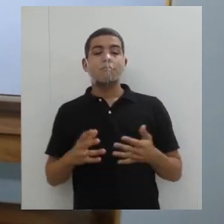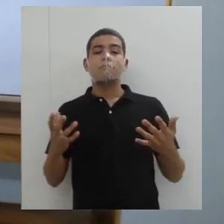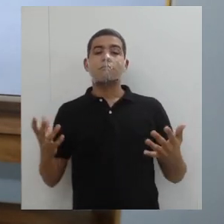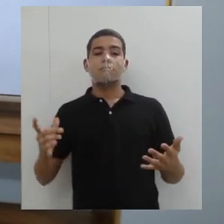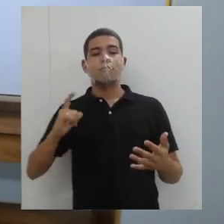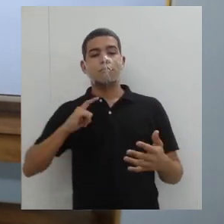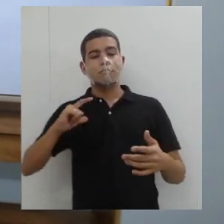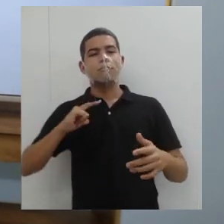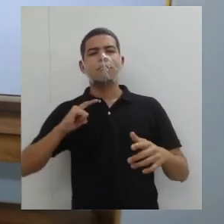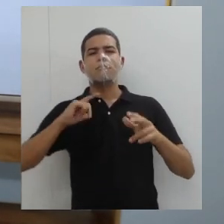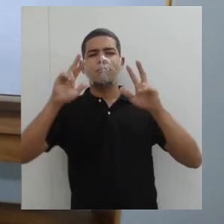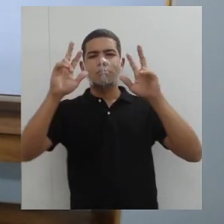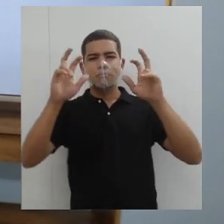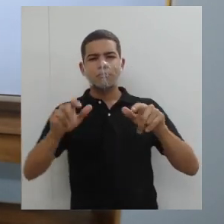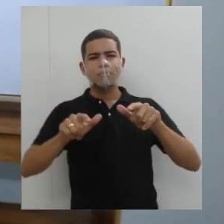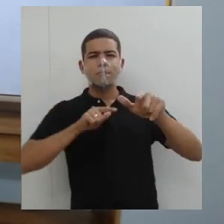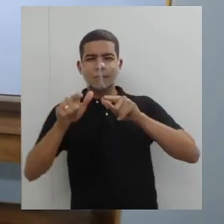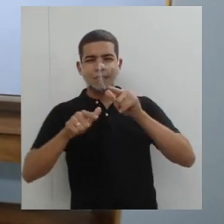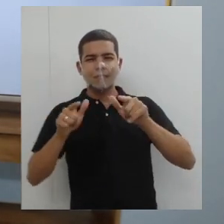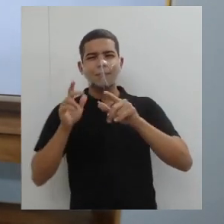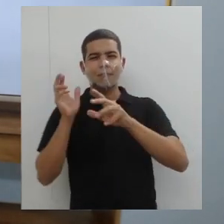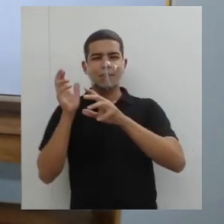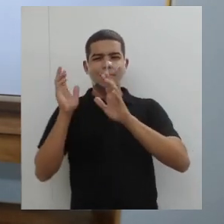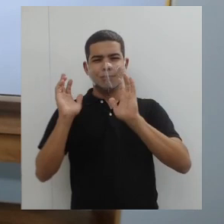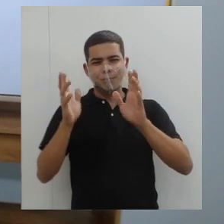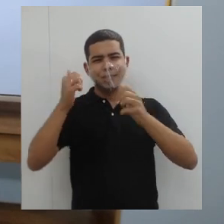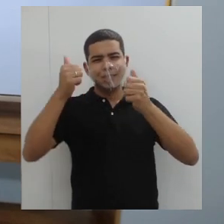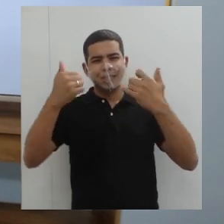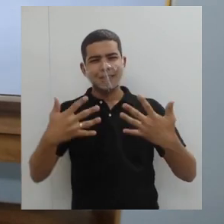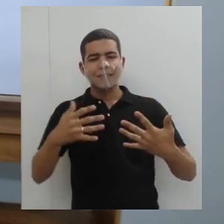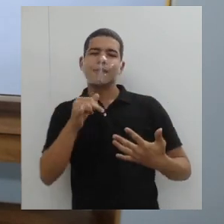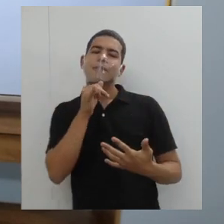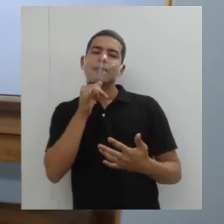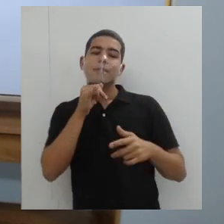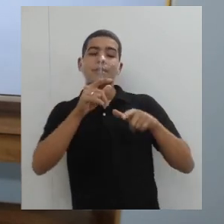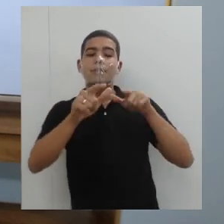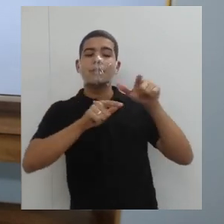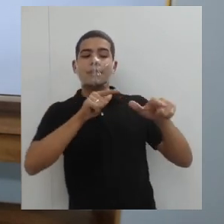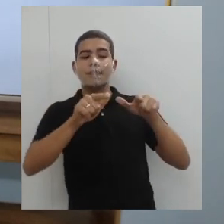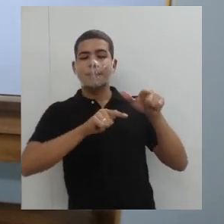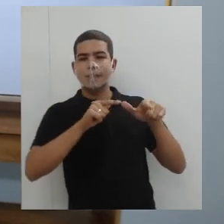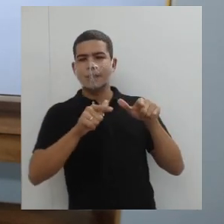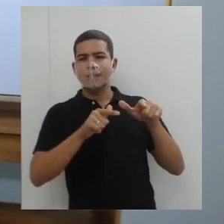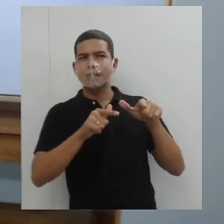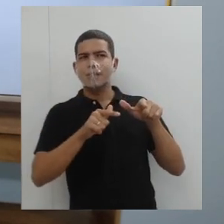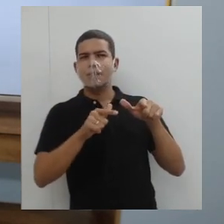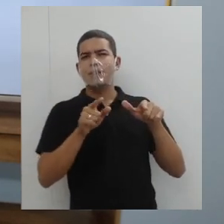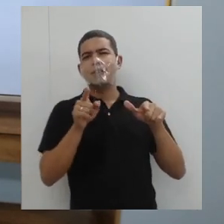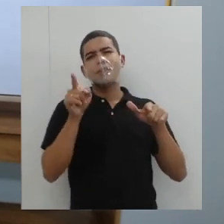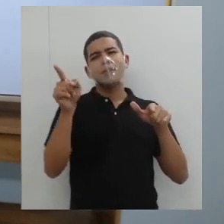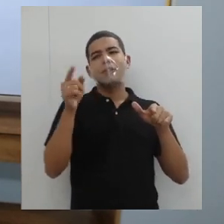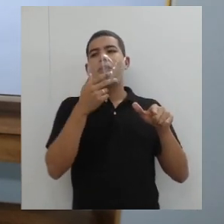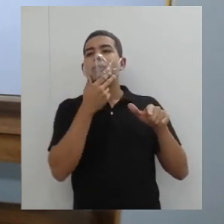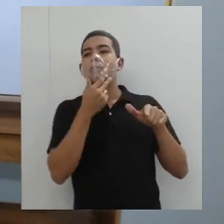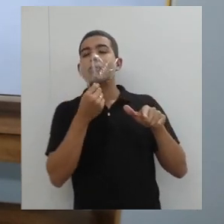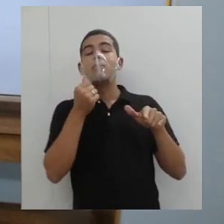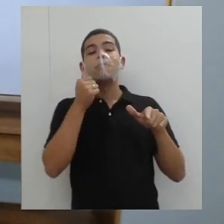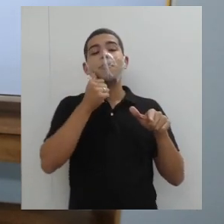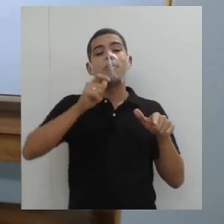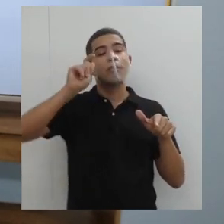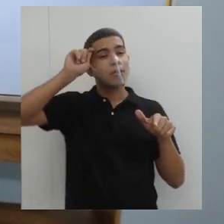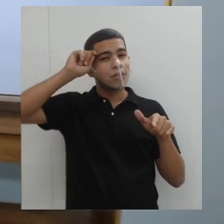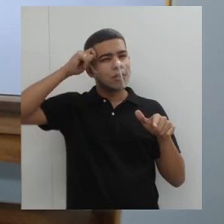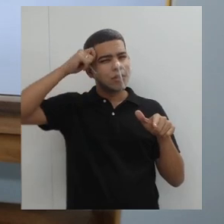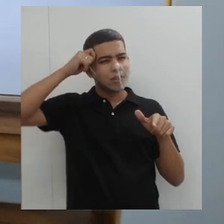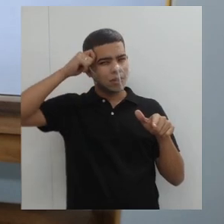questão de trabalho, vamos tentar pensar qual é o lugar de trabalho do homem e da mulher negra. A gente